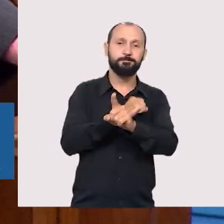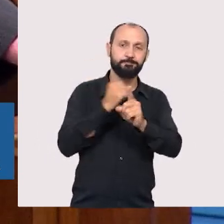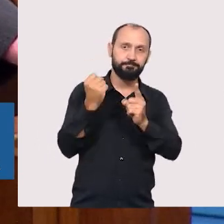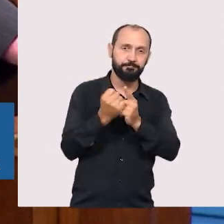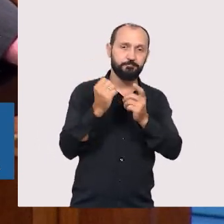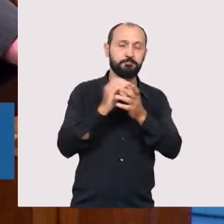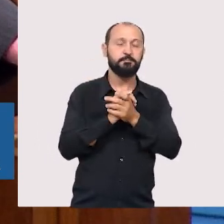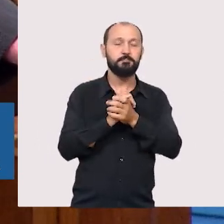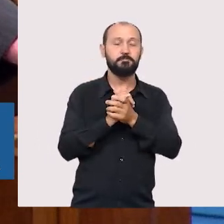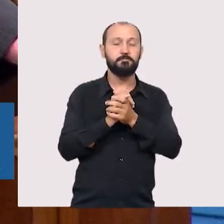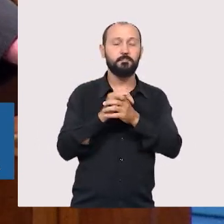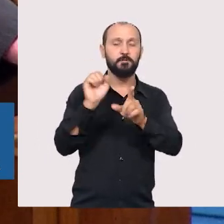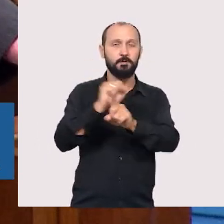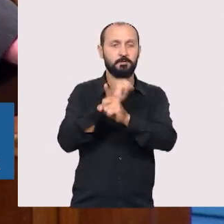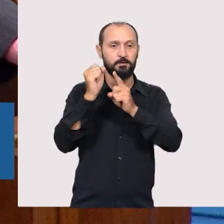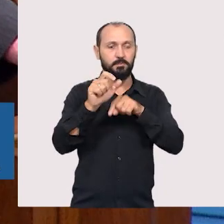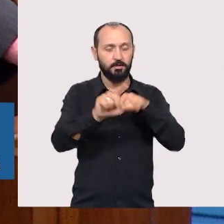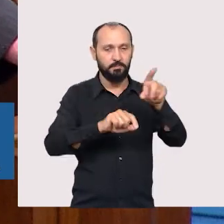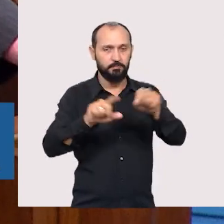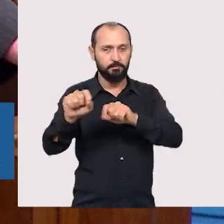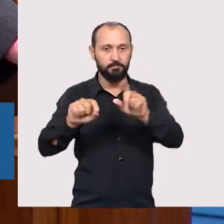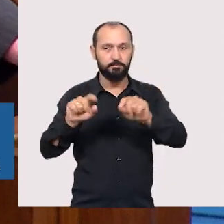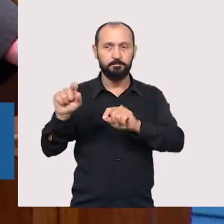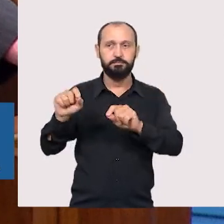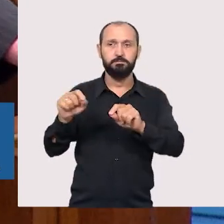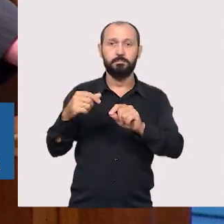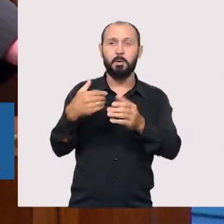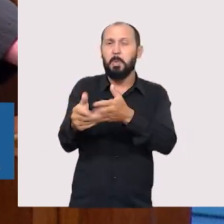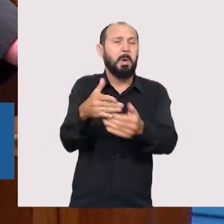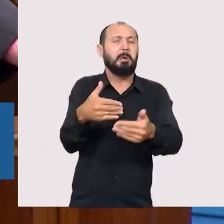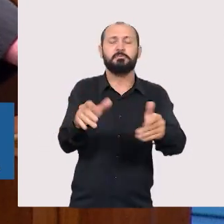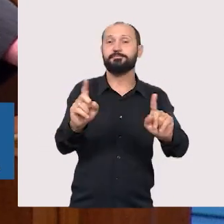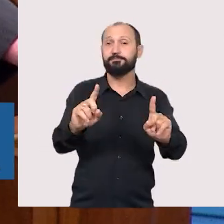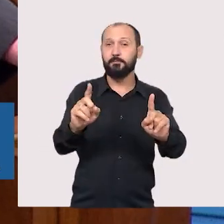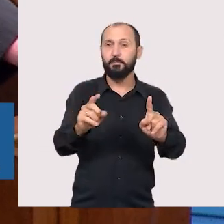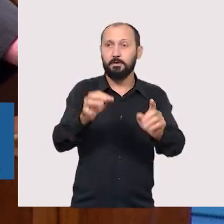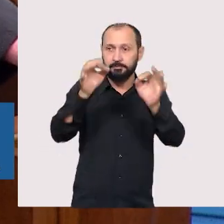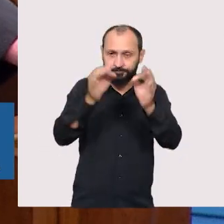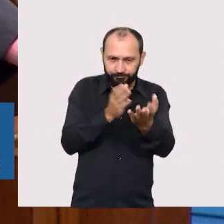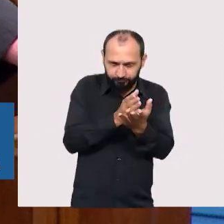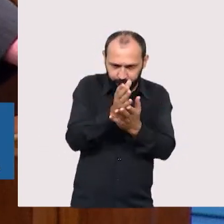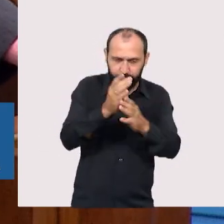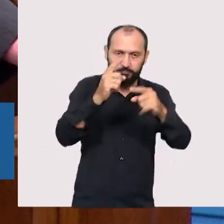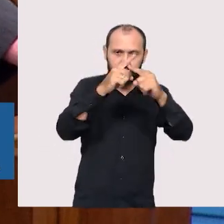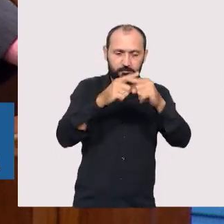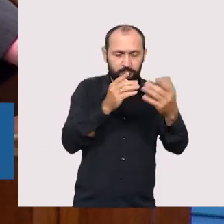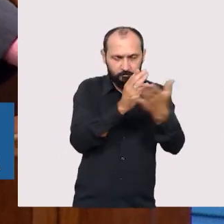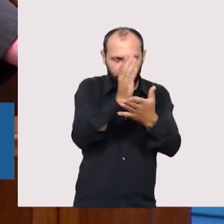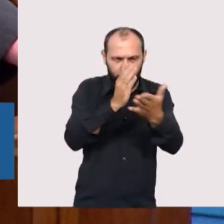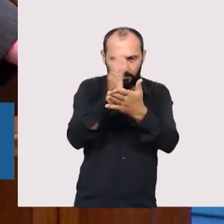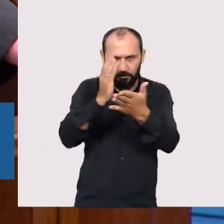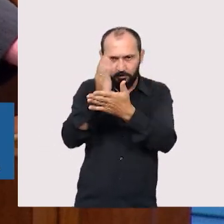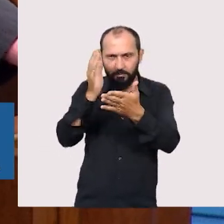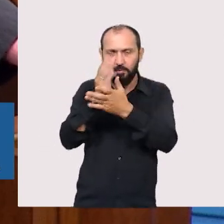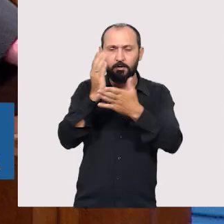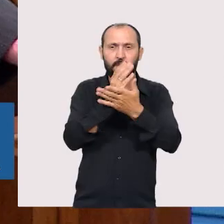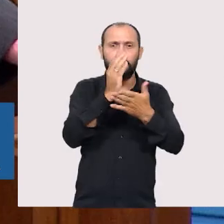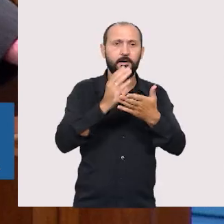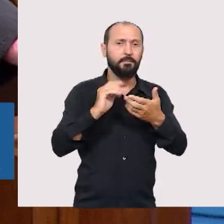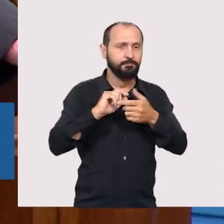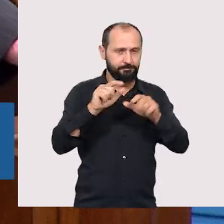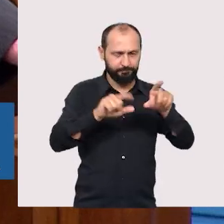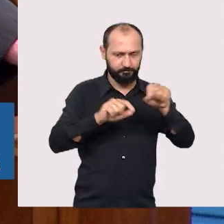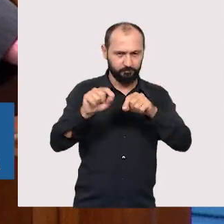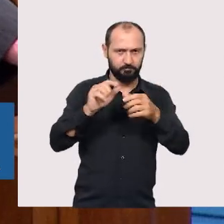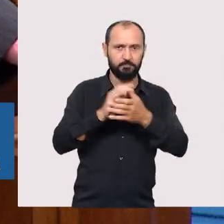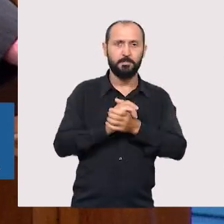fim, passa-se pelo crivo da sociedade, onde a sociedade vai escolher não aleatoriamente qualquer candidato. São candidatos que passaram por